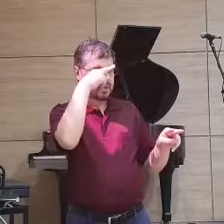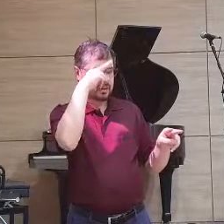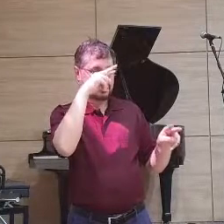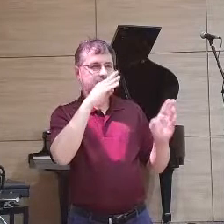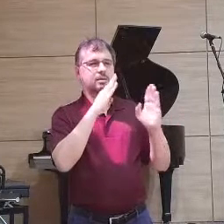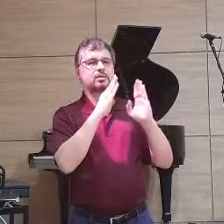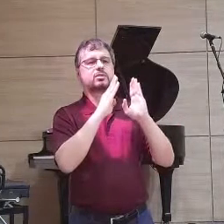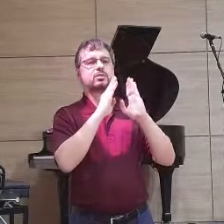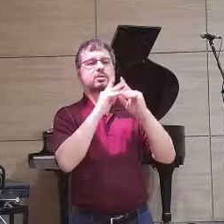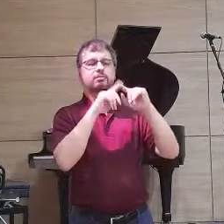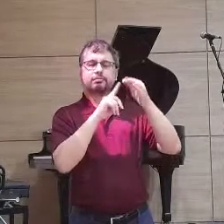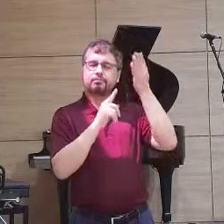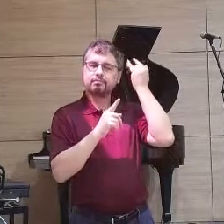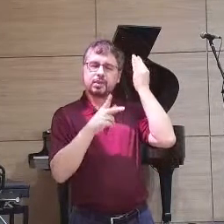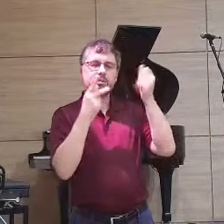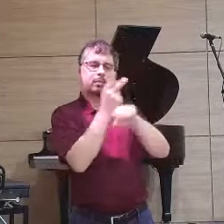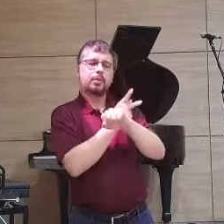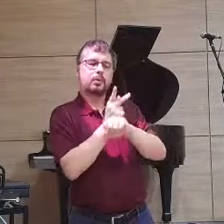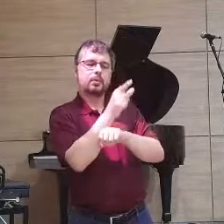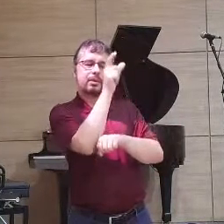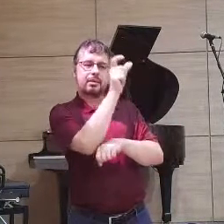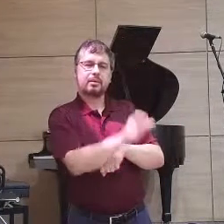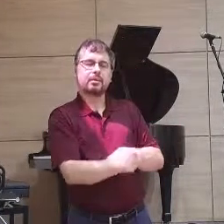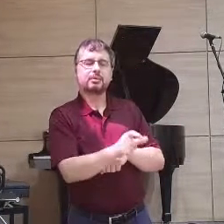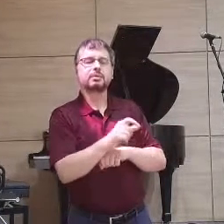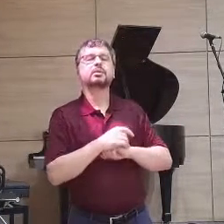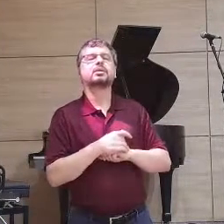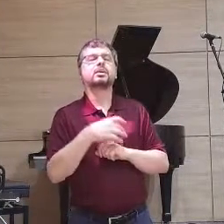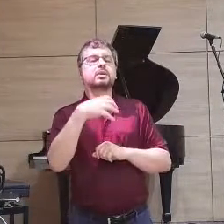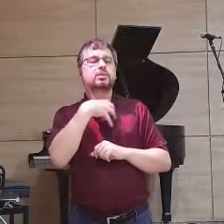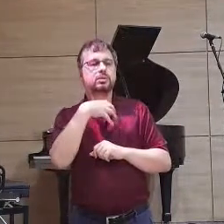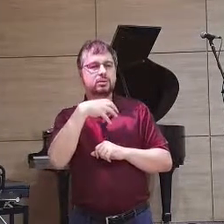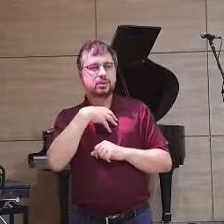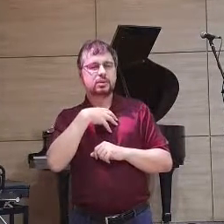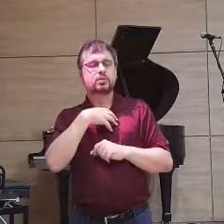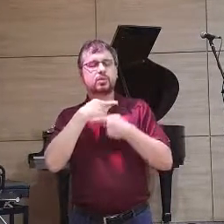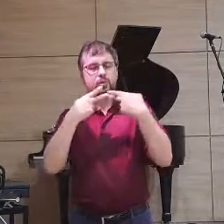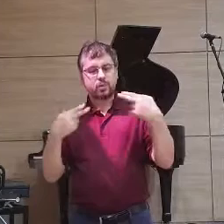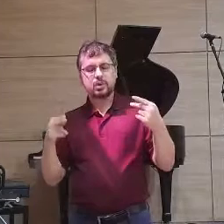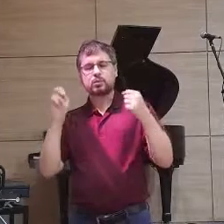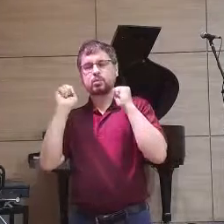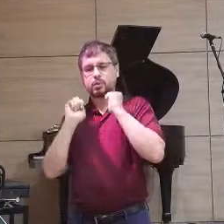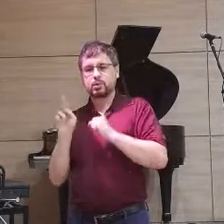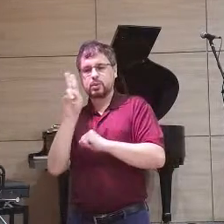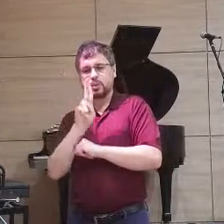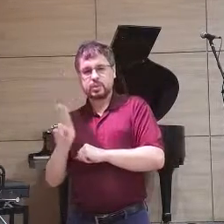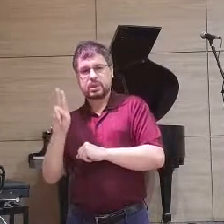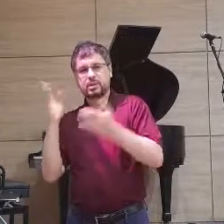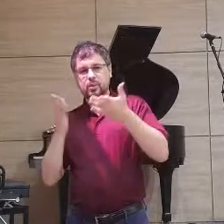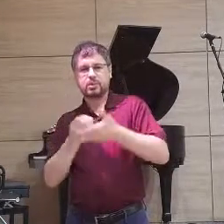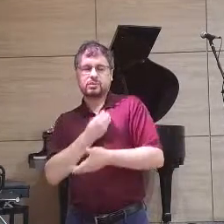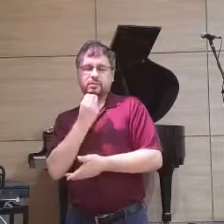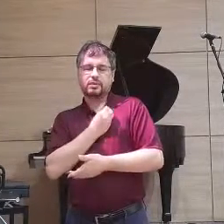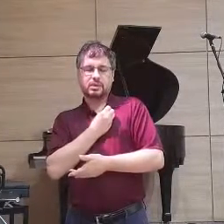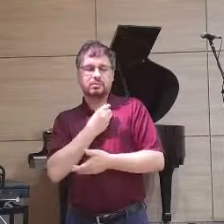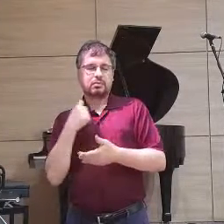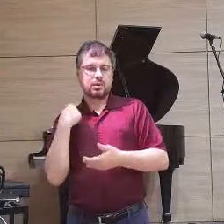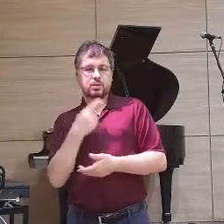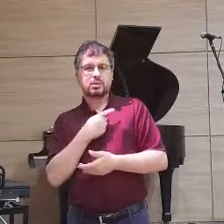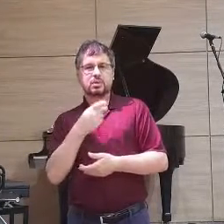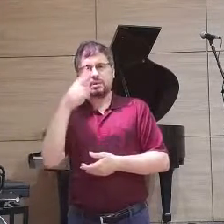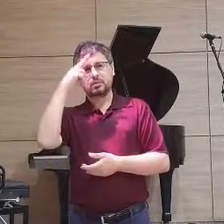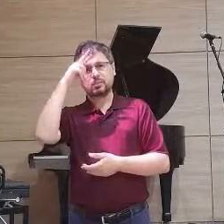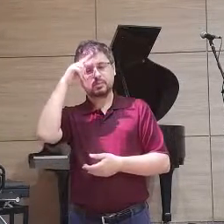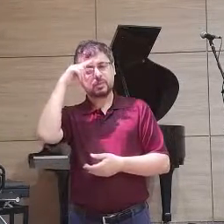buscarmos nessa Igreja Primitiva é aspectos e aplicativos para nossa existência e para nossa história Tá bom